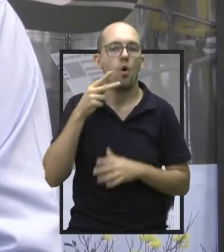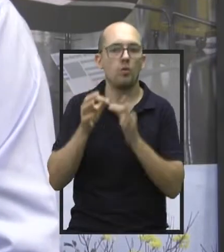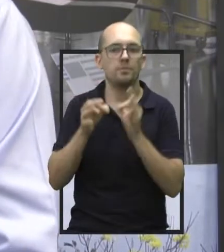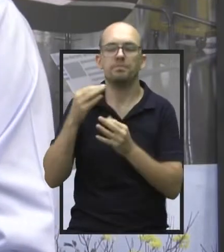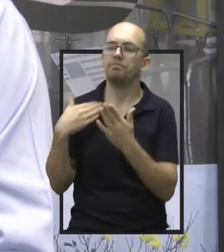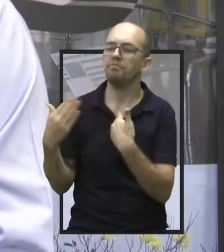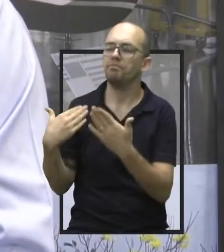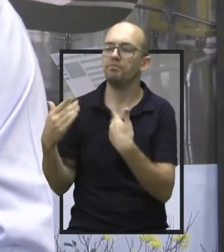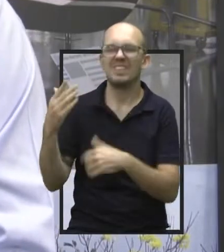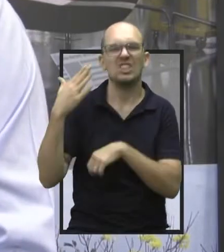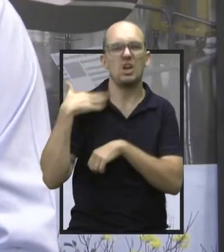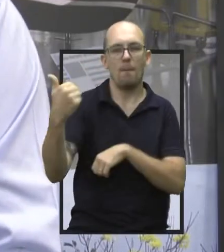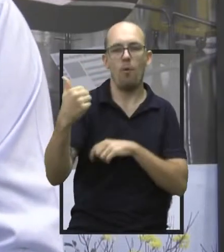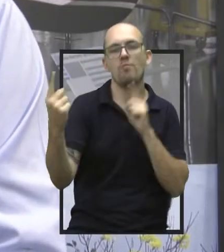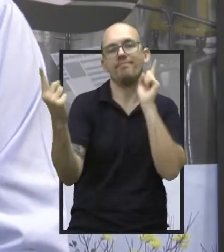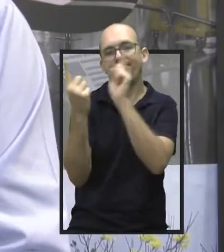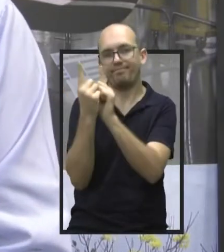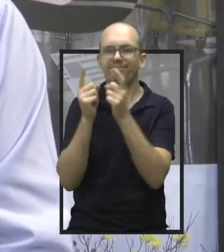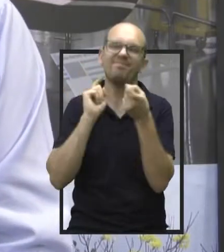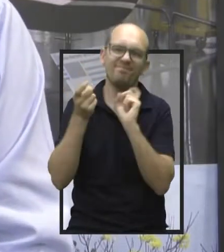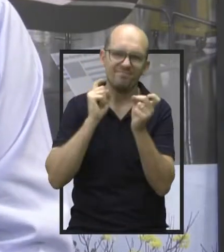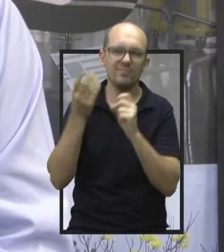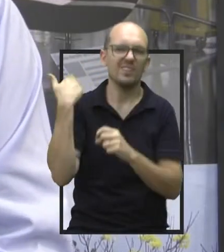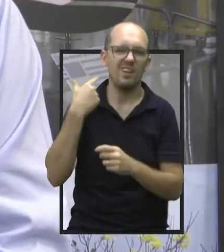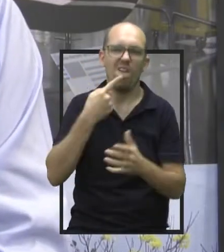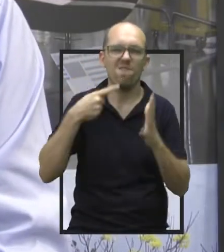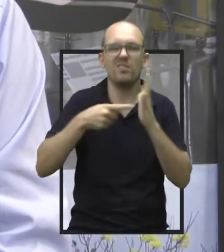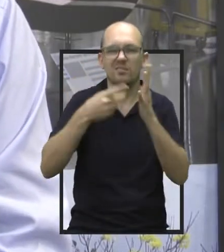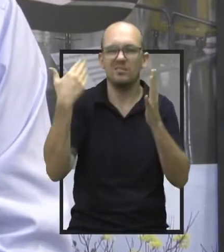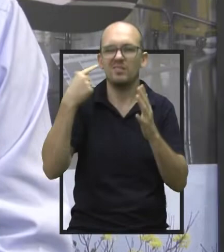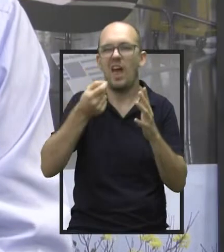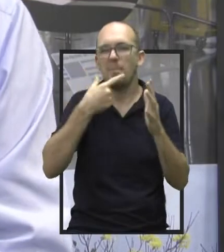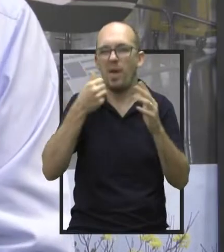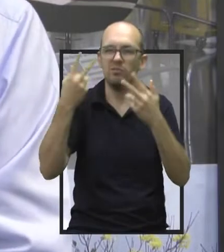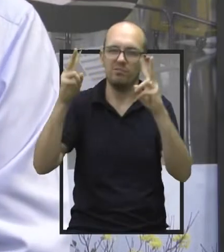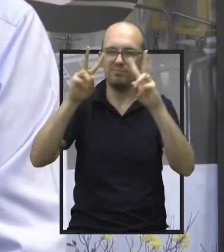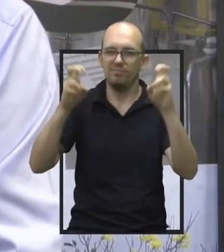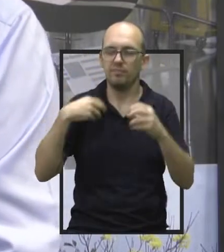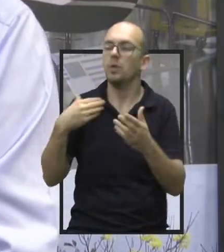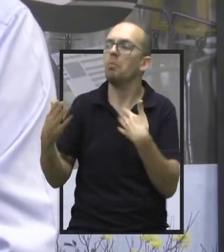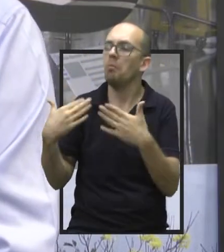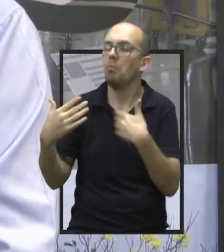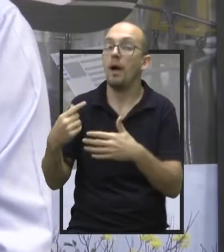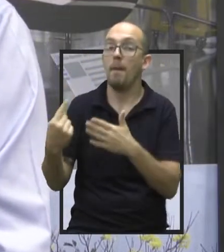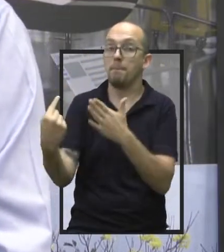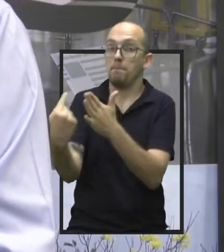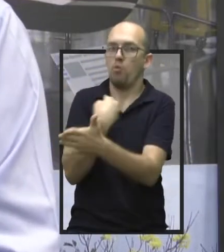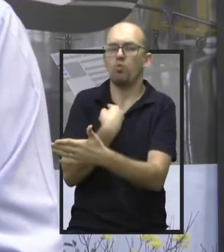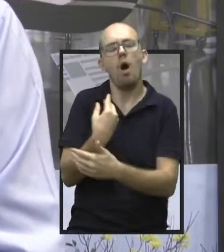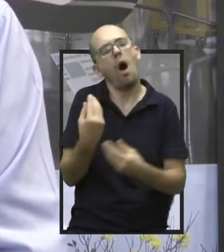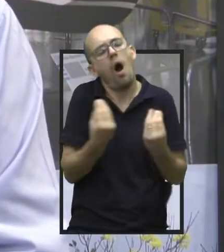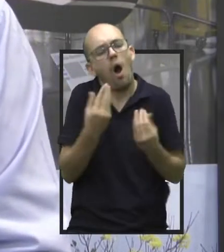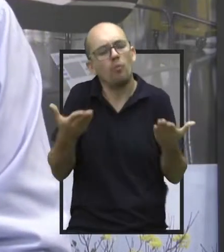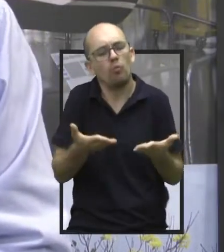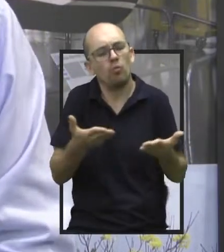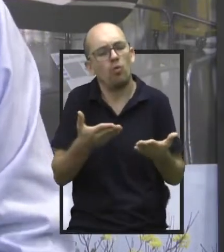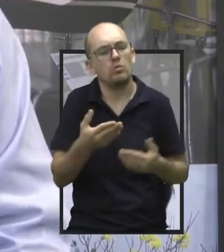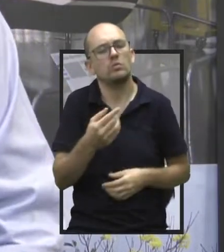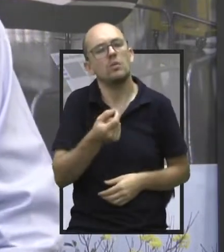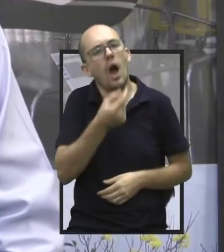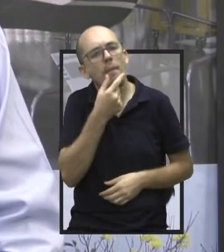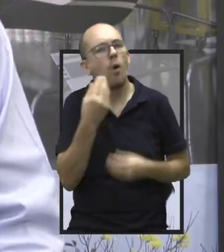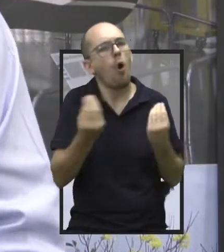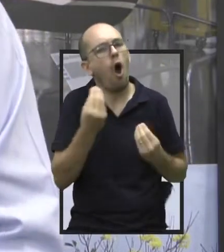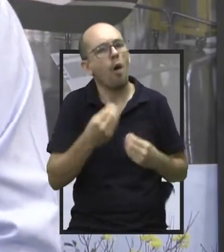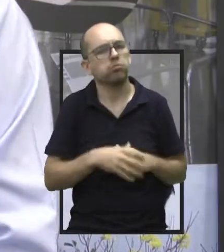que eu tinha de medicamento, e ele perguntou a mim como está hoje o medicamento, que eu fiz a denúncia em 2017. E o porquê